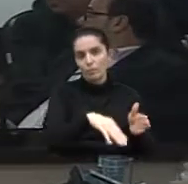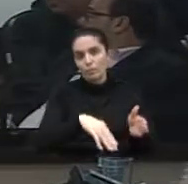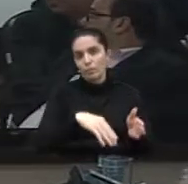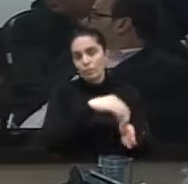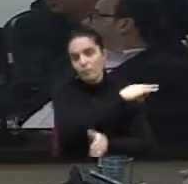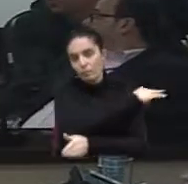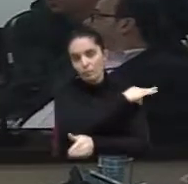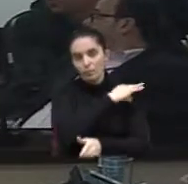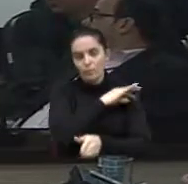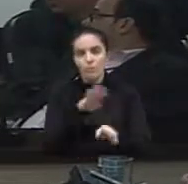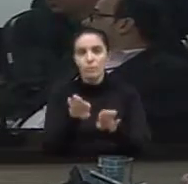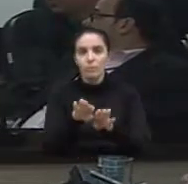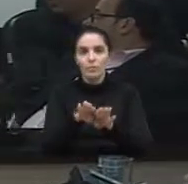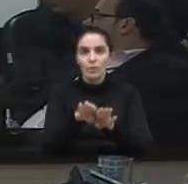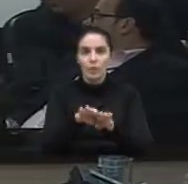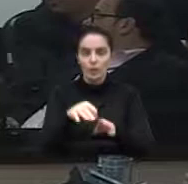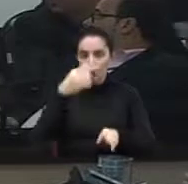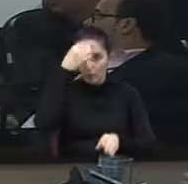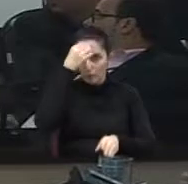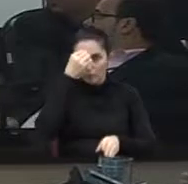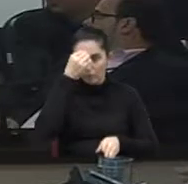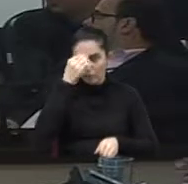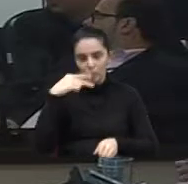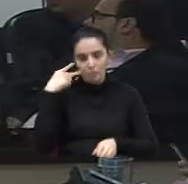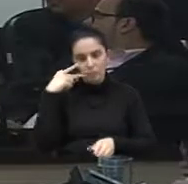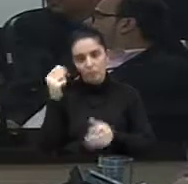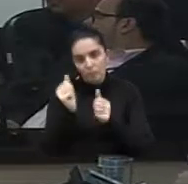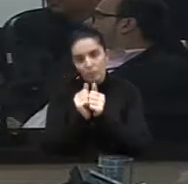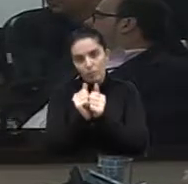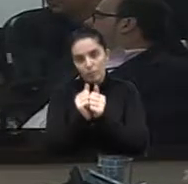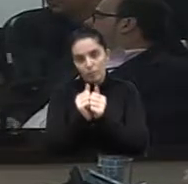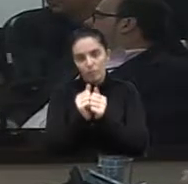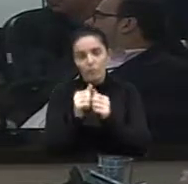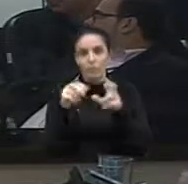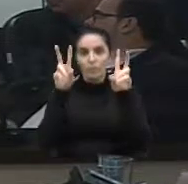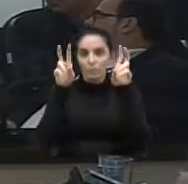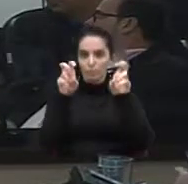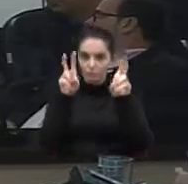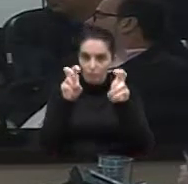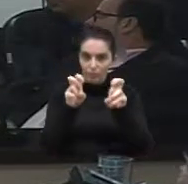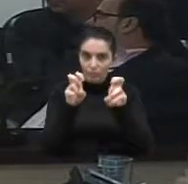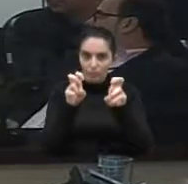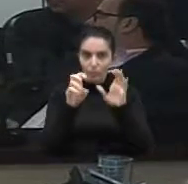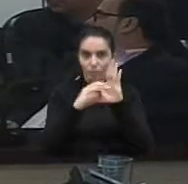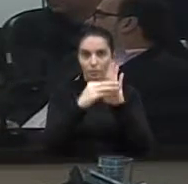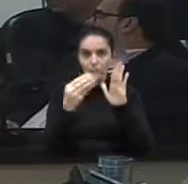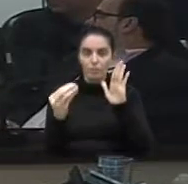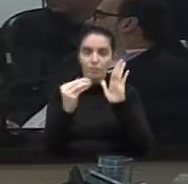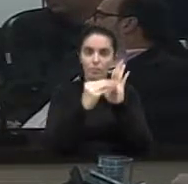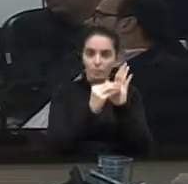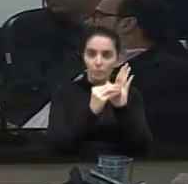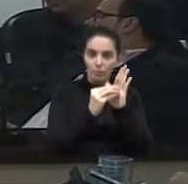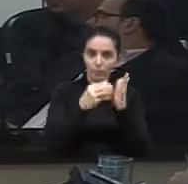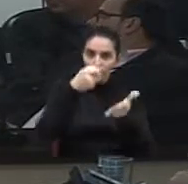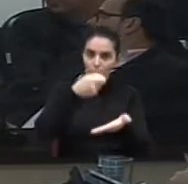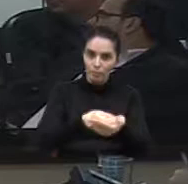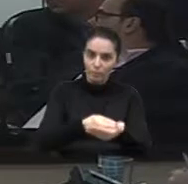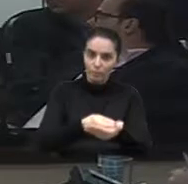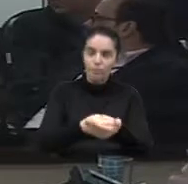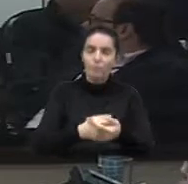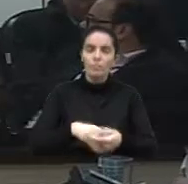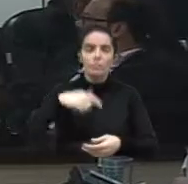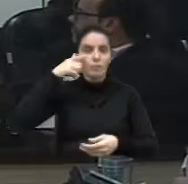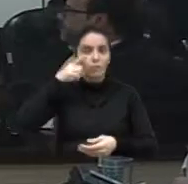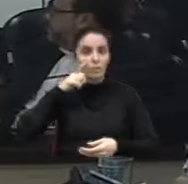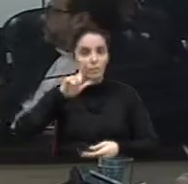Rafael vai também, caso algum vereador queira nos acompanhar, para falarmos sobre as emendas impositivas, para ver se